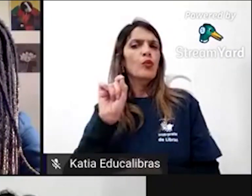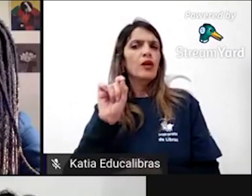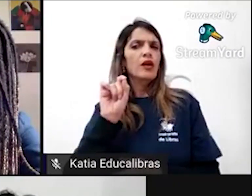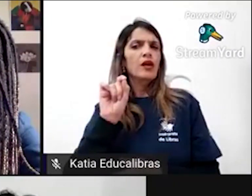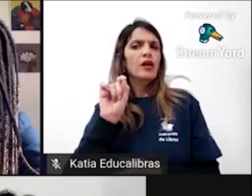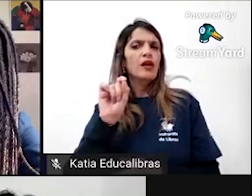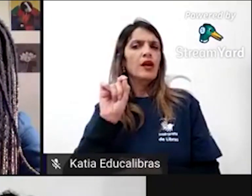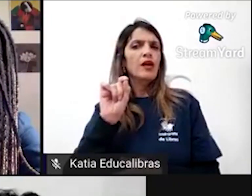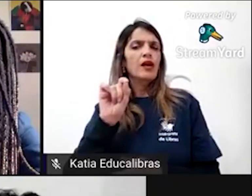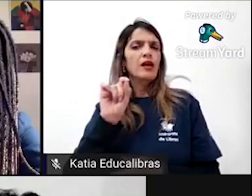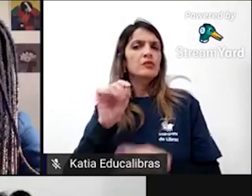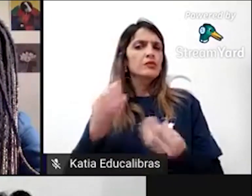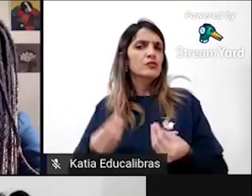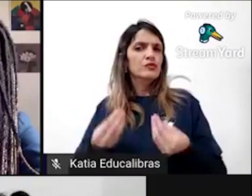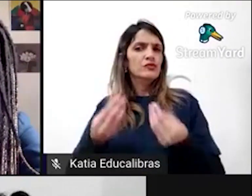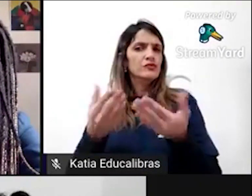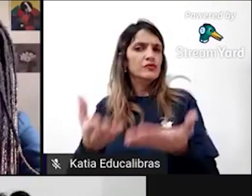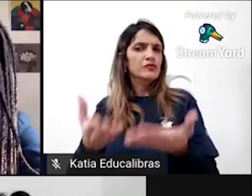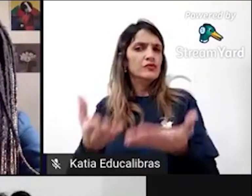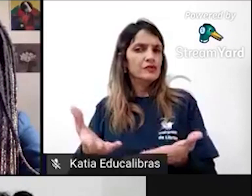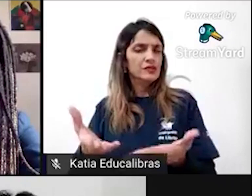pra comer?